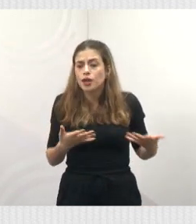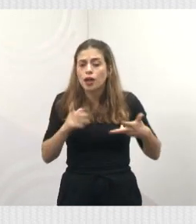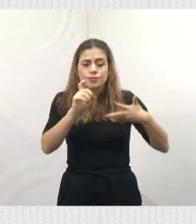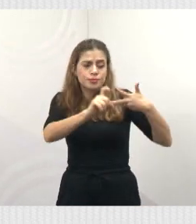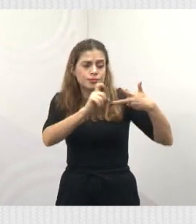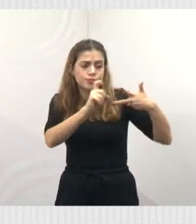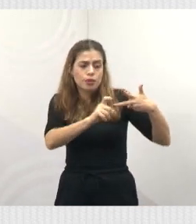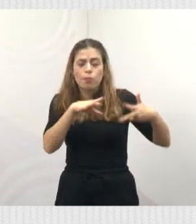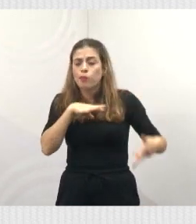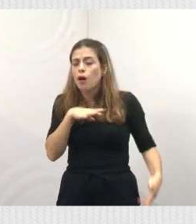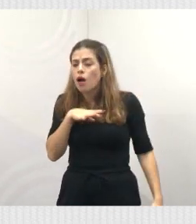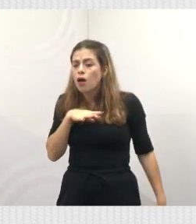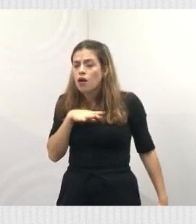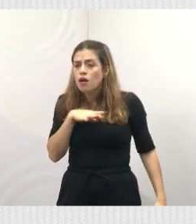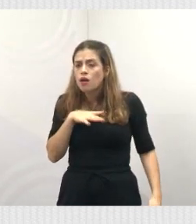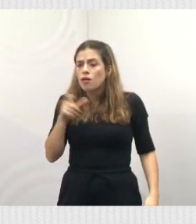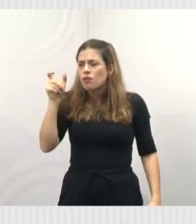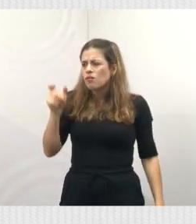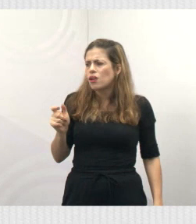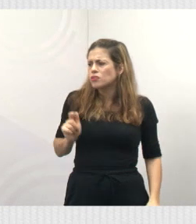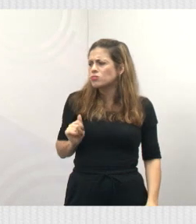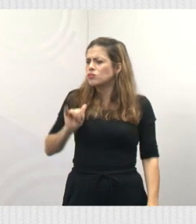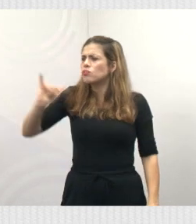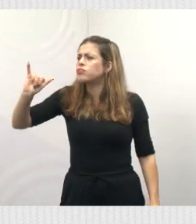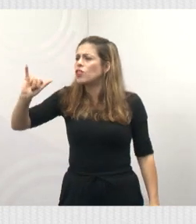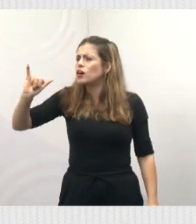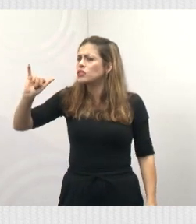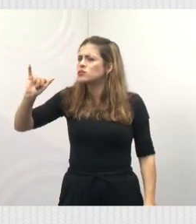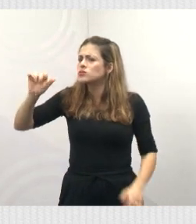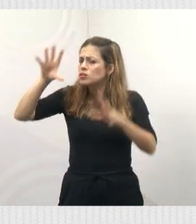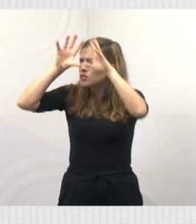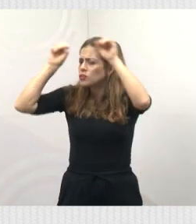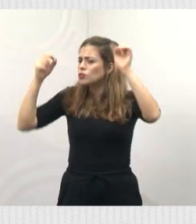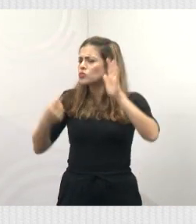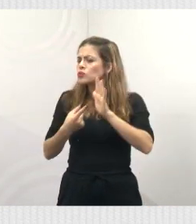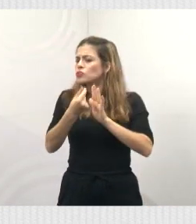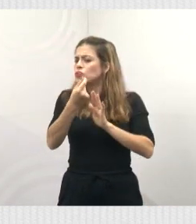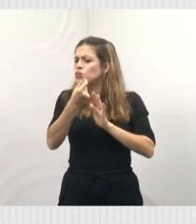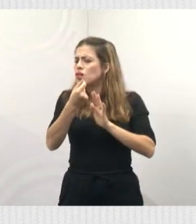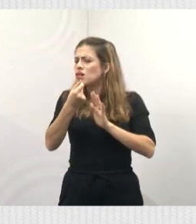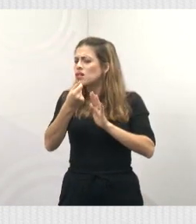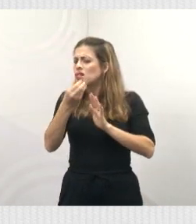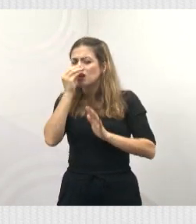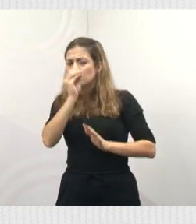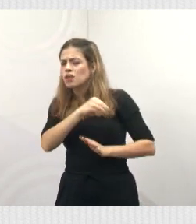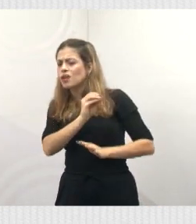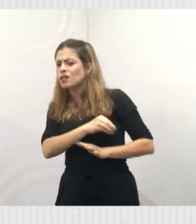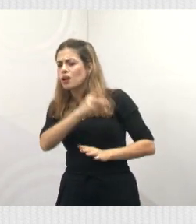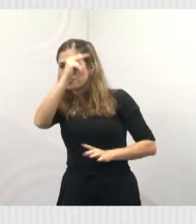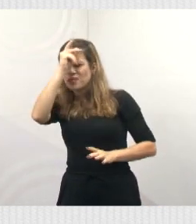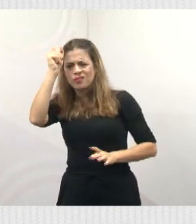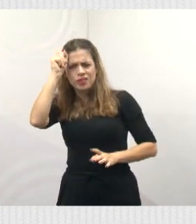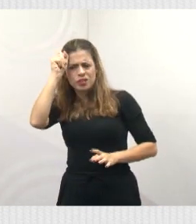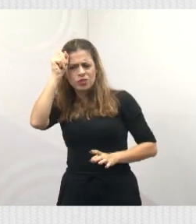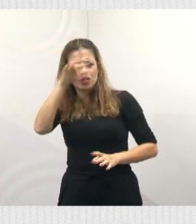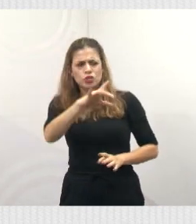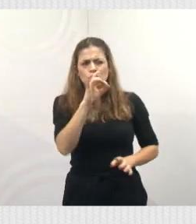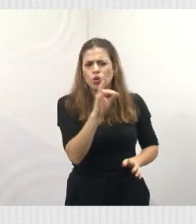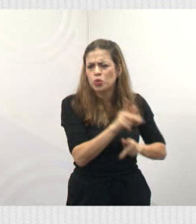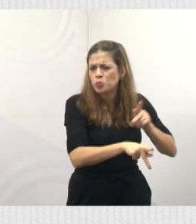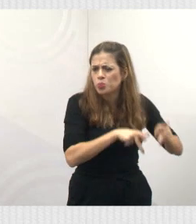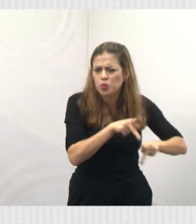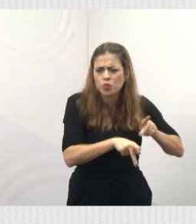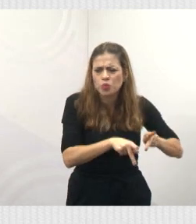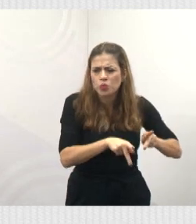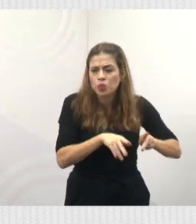executivos municipais, alguém fale direto com o tribunal, ignorando a figura do prefeito ou da prefeita, ignorando aquele que foi eleito pelo povo para